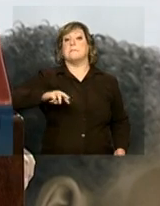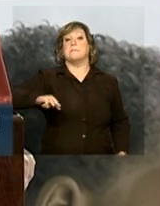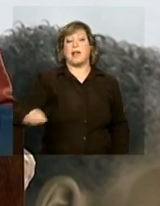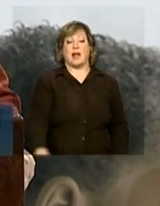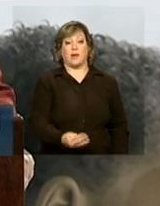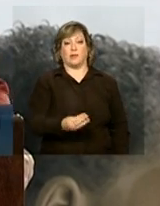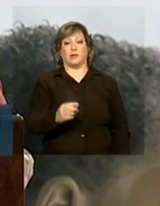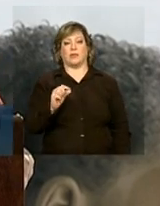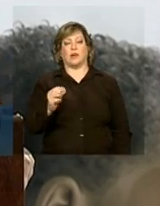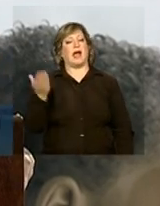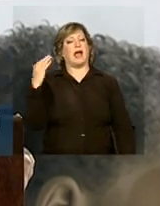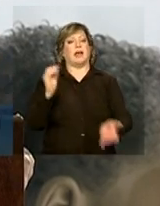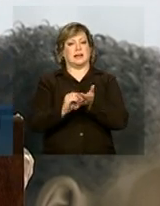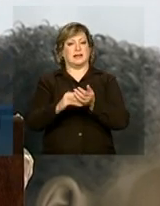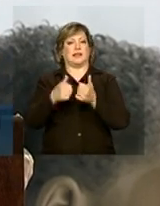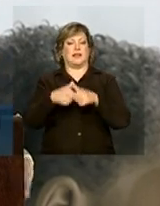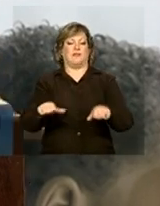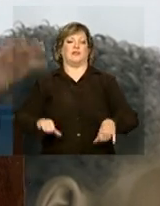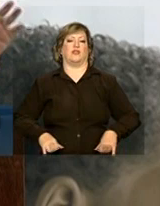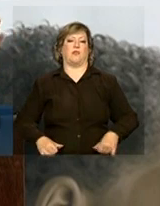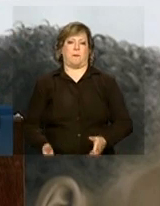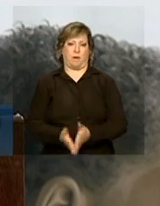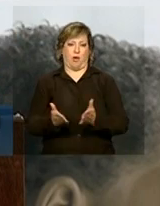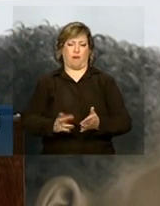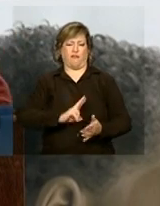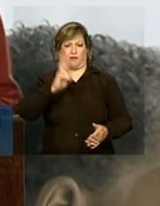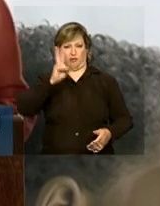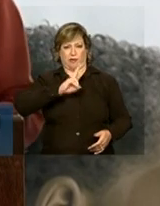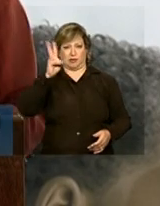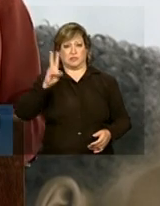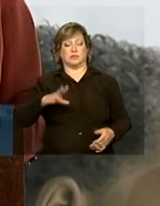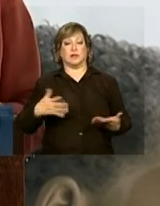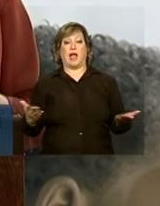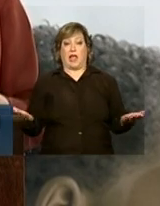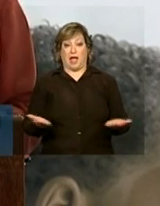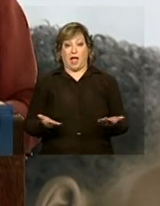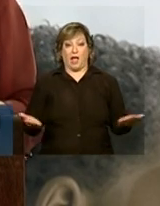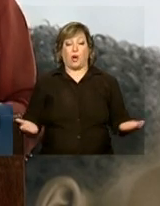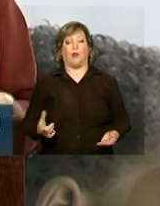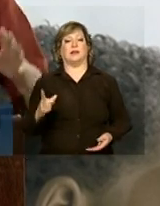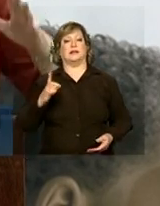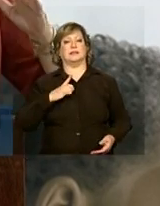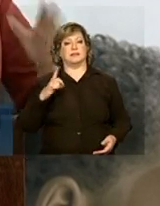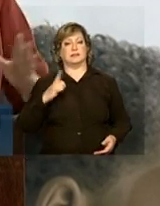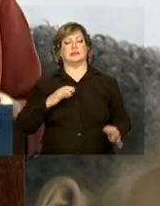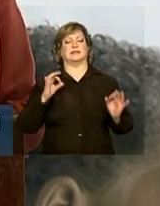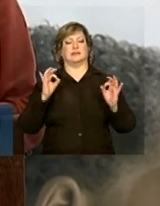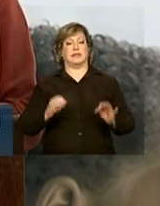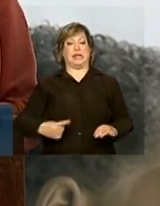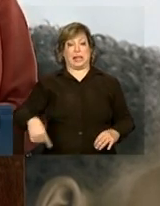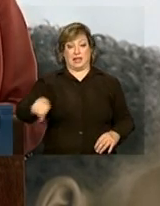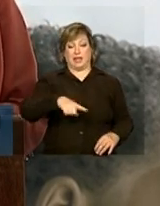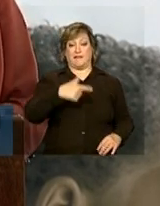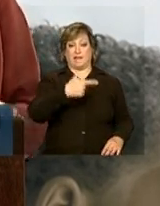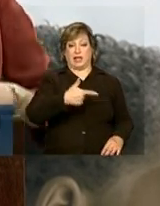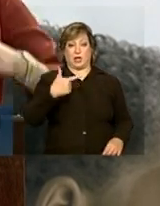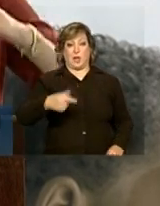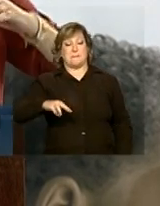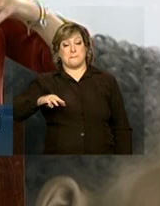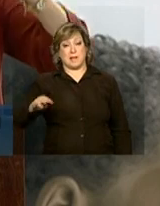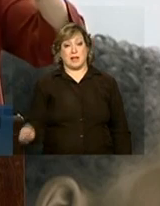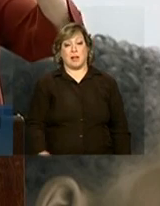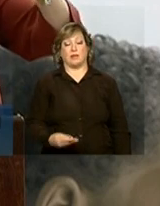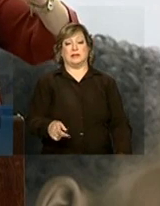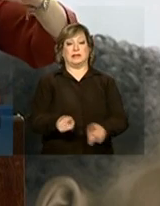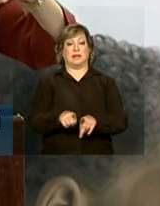22 milhões que ainda estavam na pobreza. Agora, nós temos certeza que esses 22 milhões,